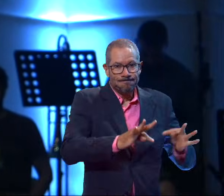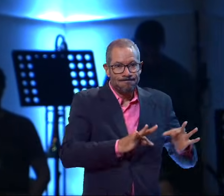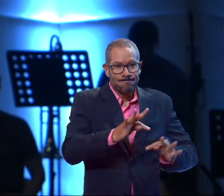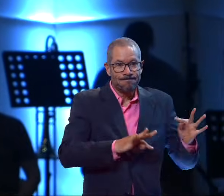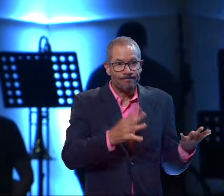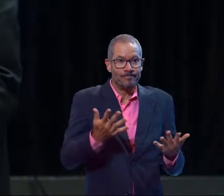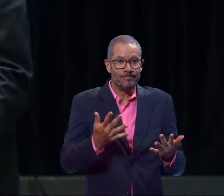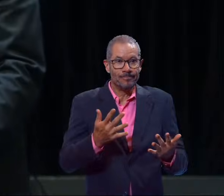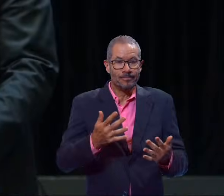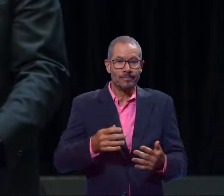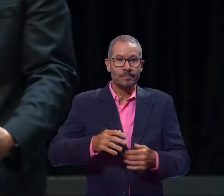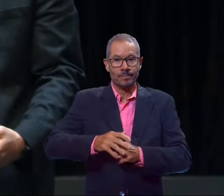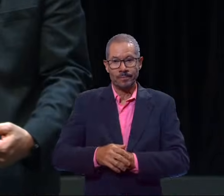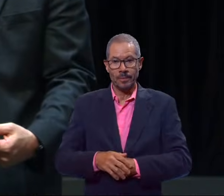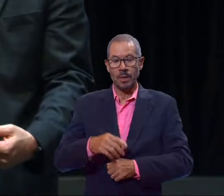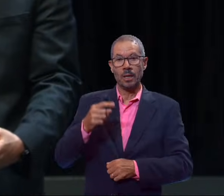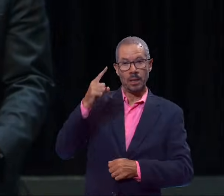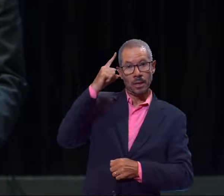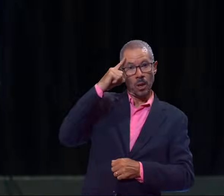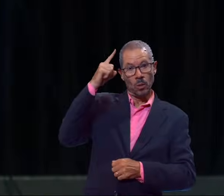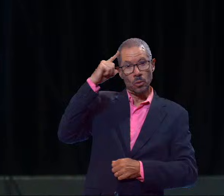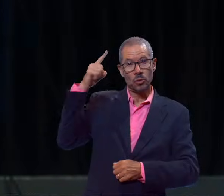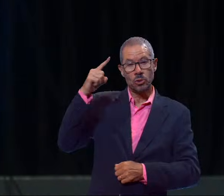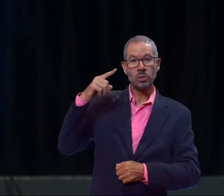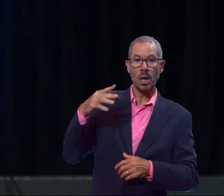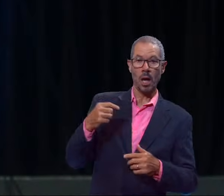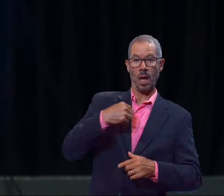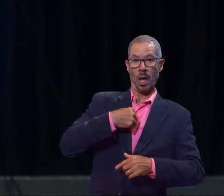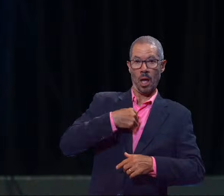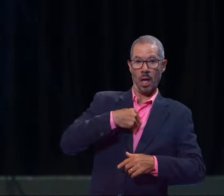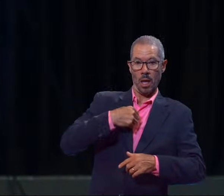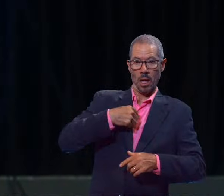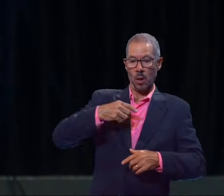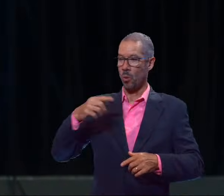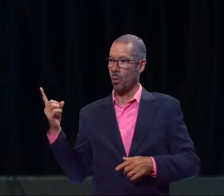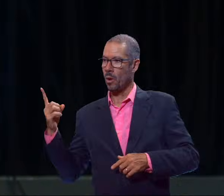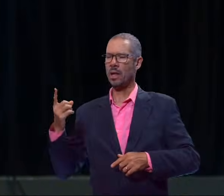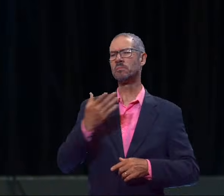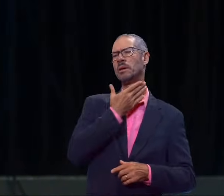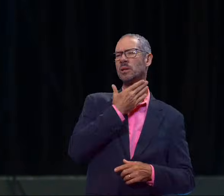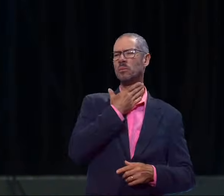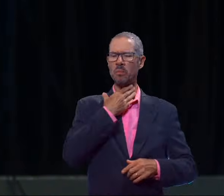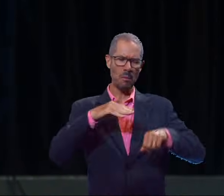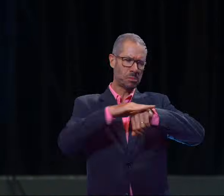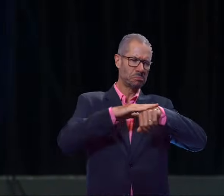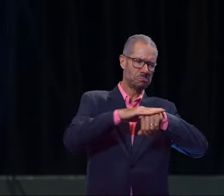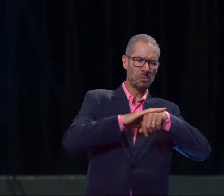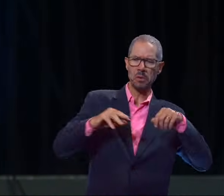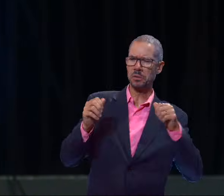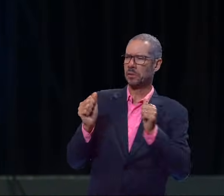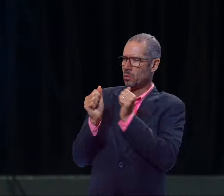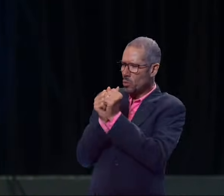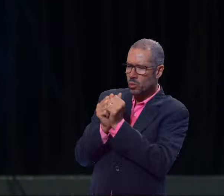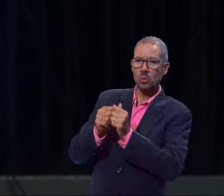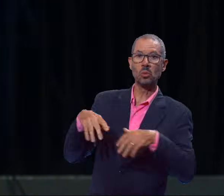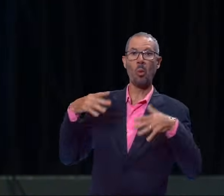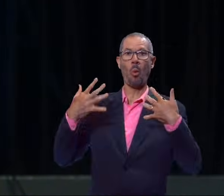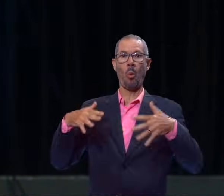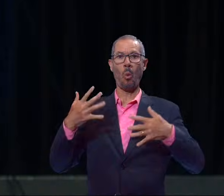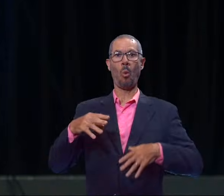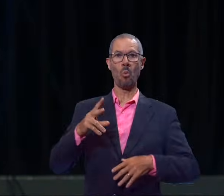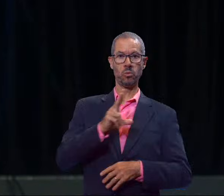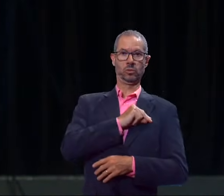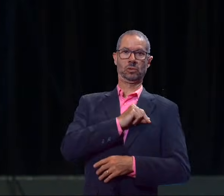vendo os meus todos os dias. E teve um dia que eu saí para andar com a Nina, e ela batendo papo, conversando, e eu falei: meu Deus,